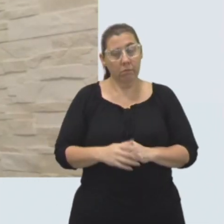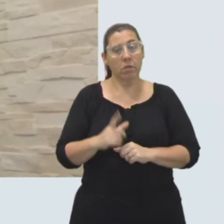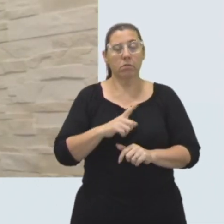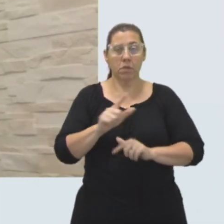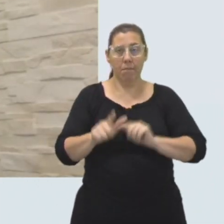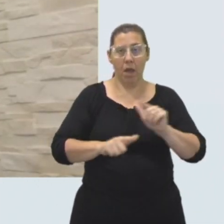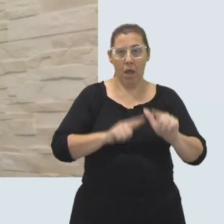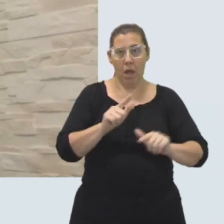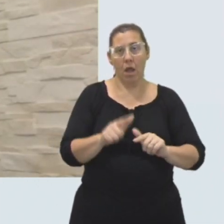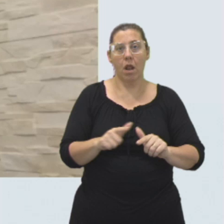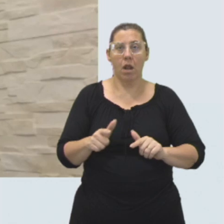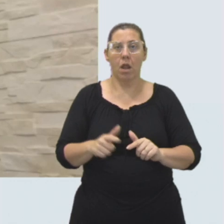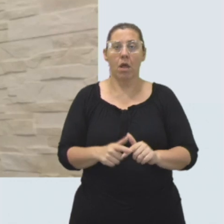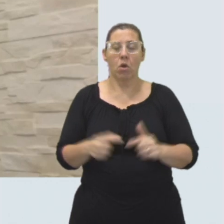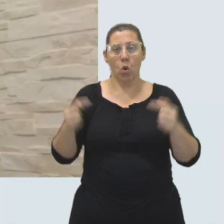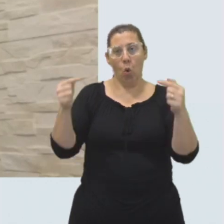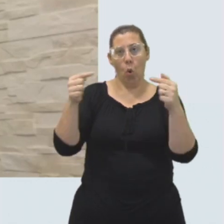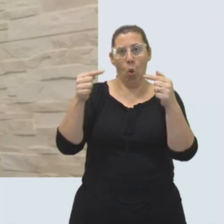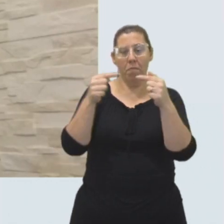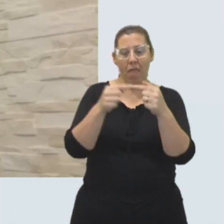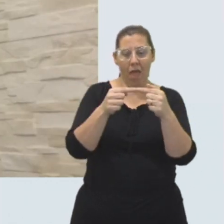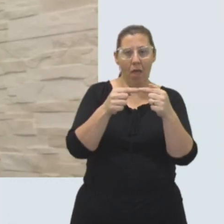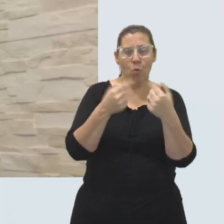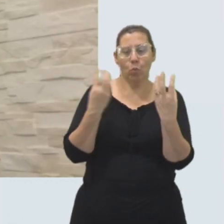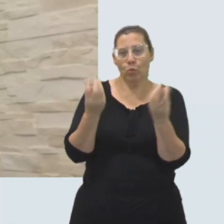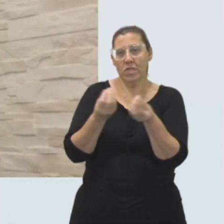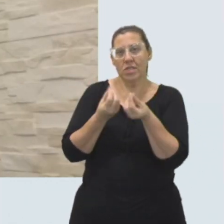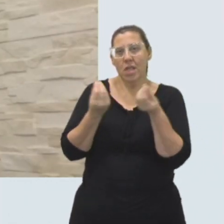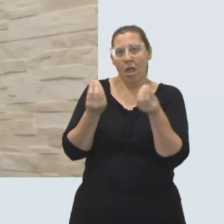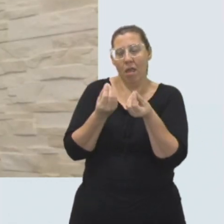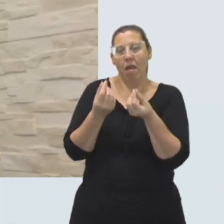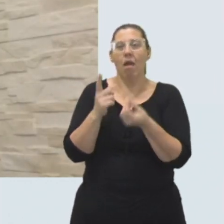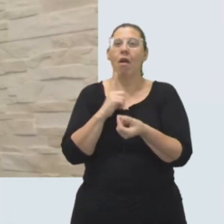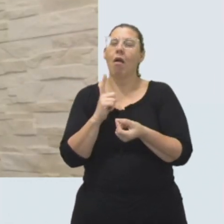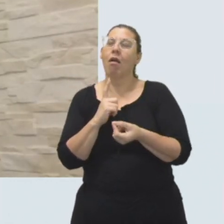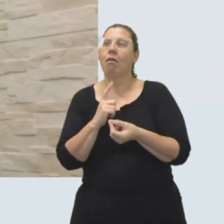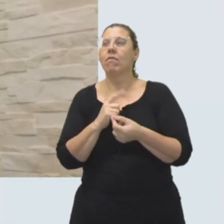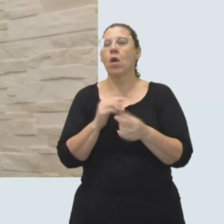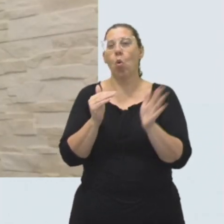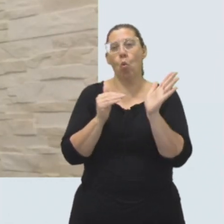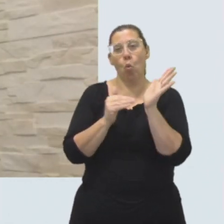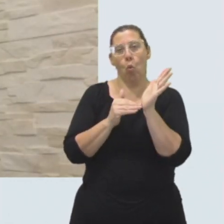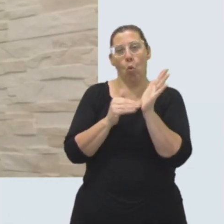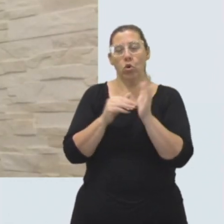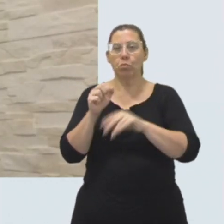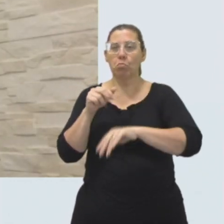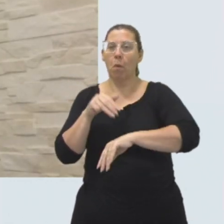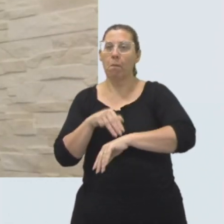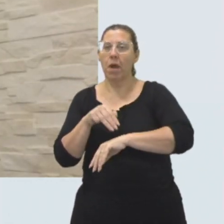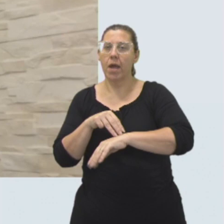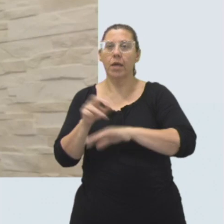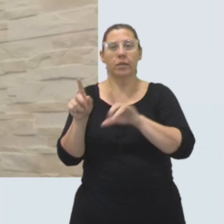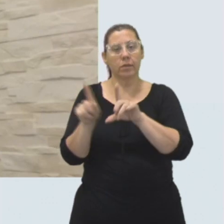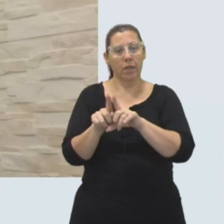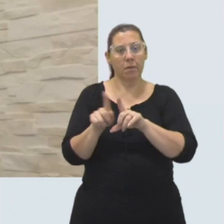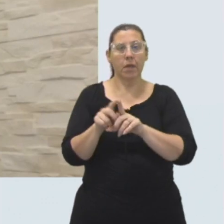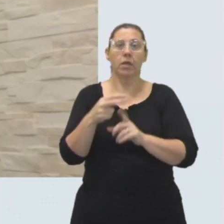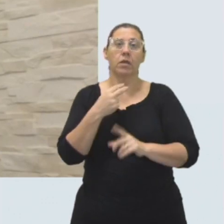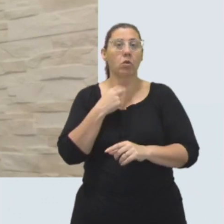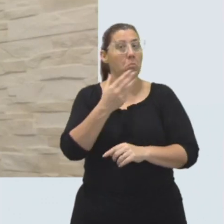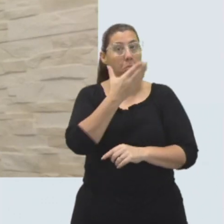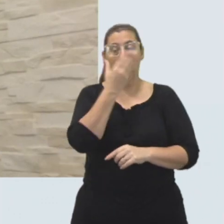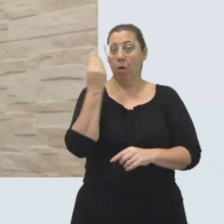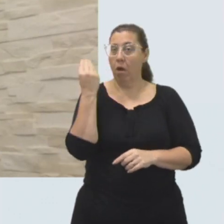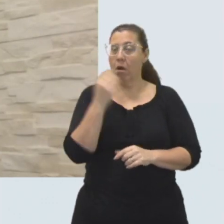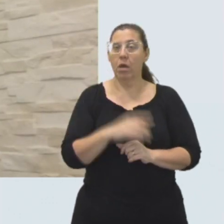trabalho muito afinado com o sensível, tem um último momento da narrativa que não pode ser